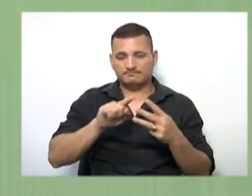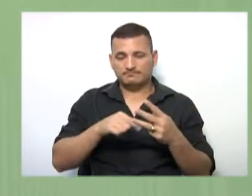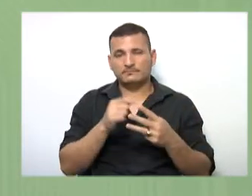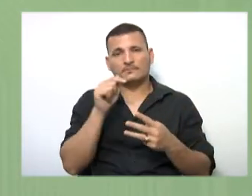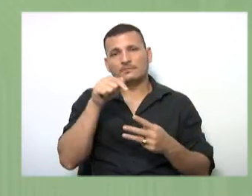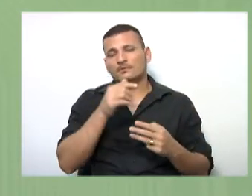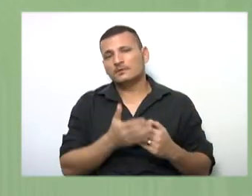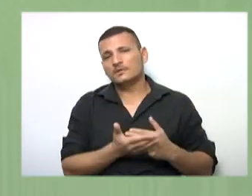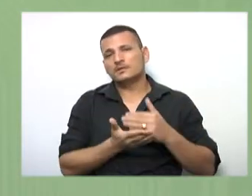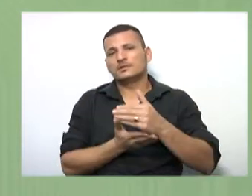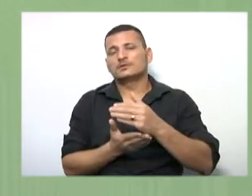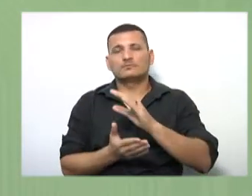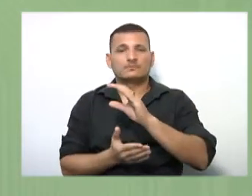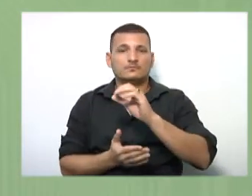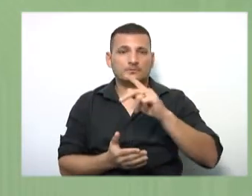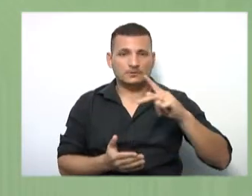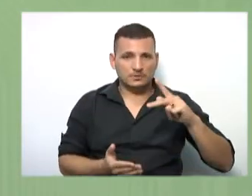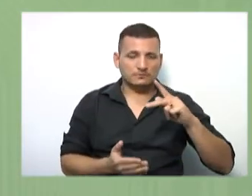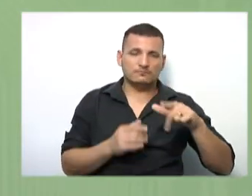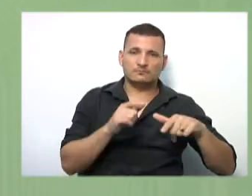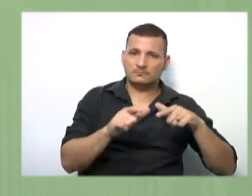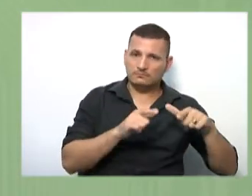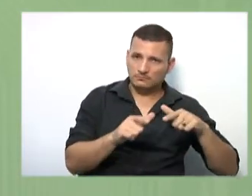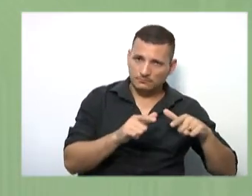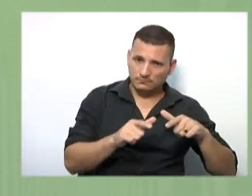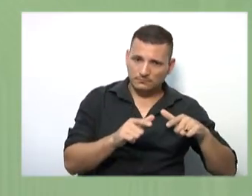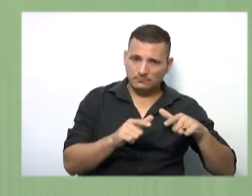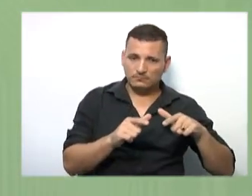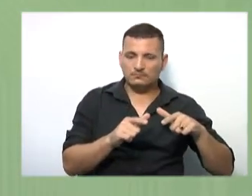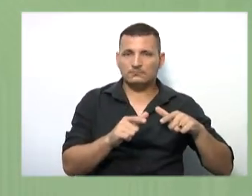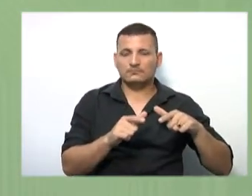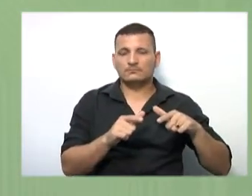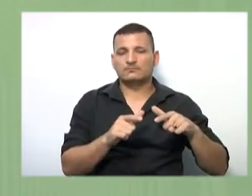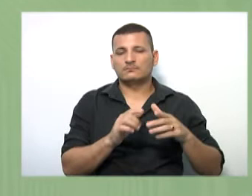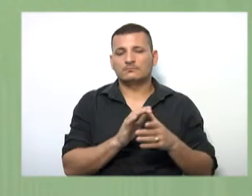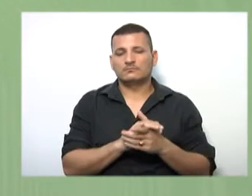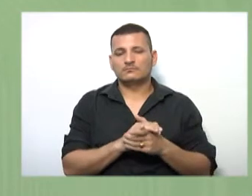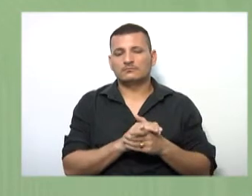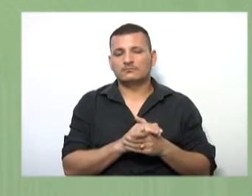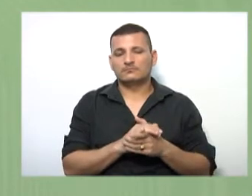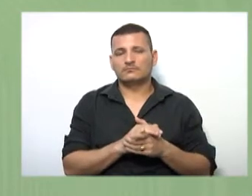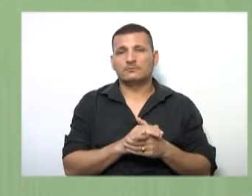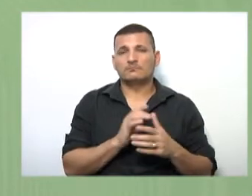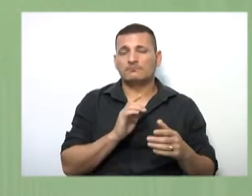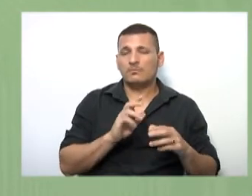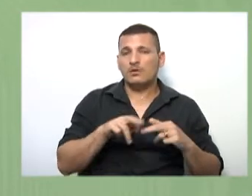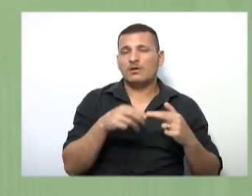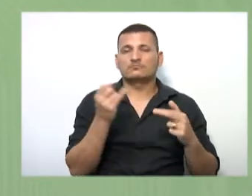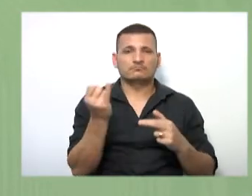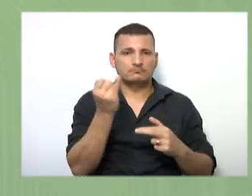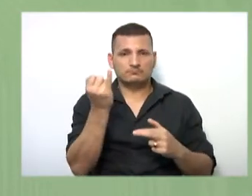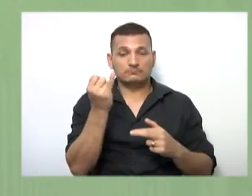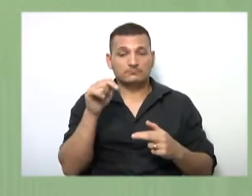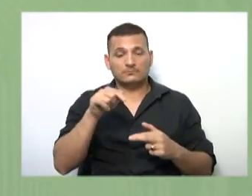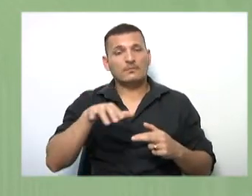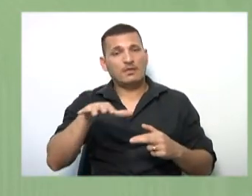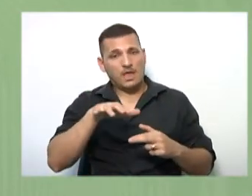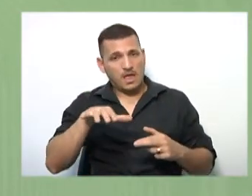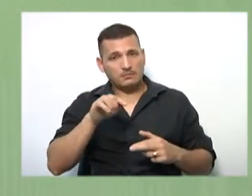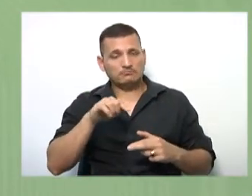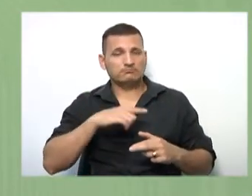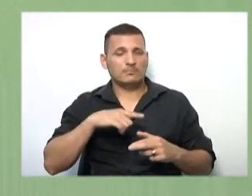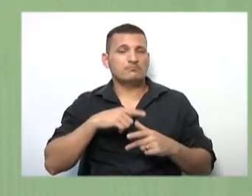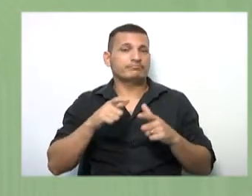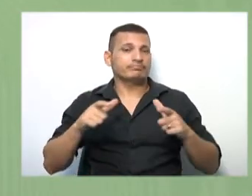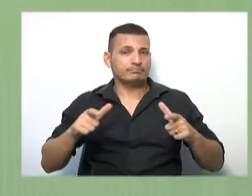iniciaram como cooperativas de trabalho médico. Devido à importância e o crescimento desse ramo, foi criado o